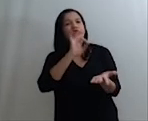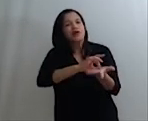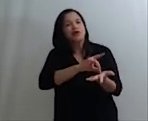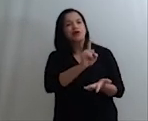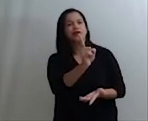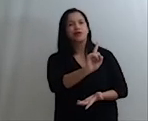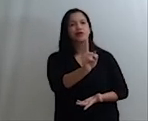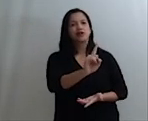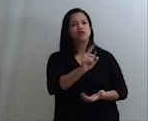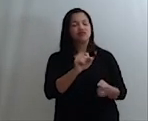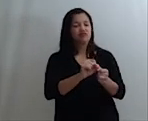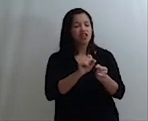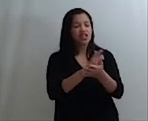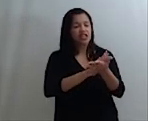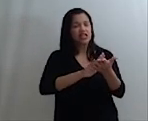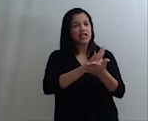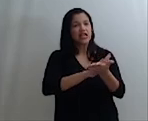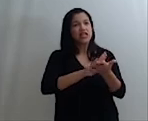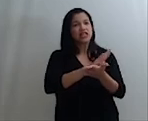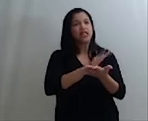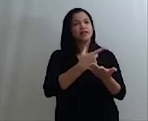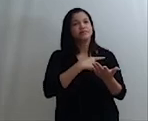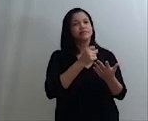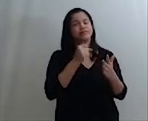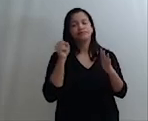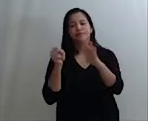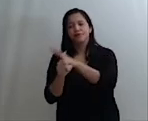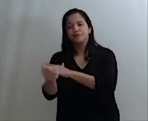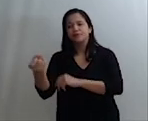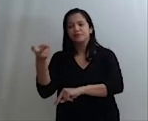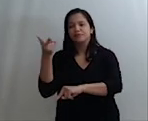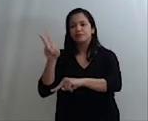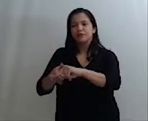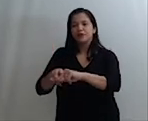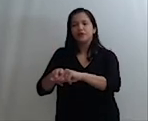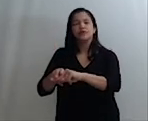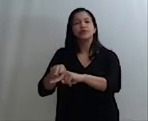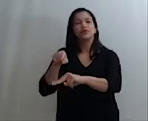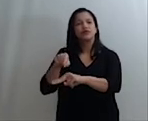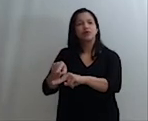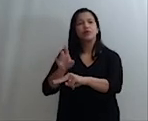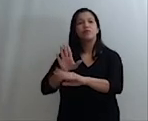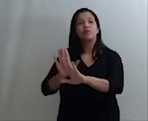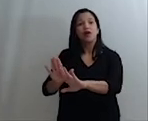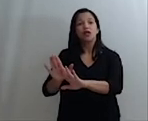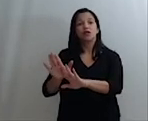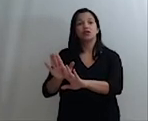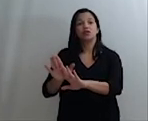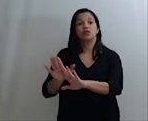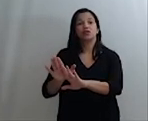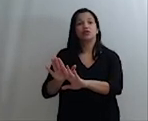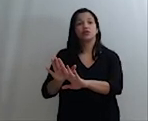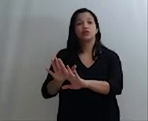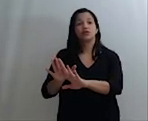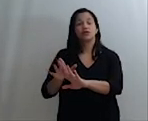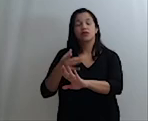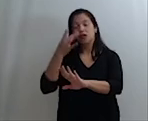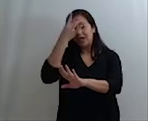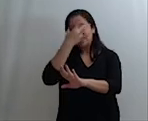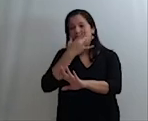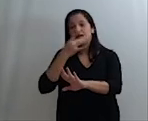nada fez acaba sendo levada à prisão e sendo condenada na em razão de um reconhecimento